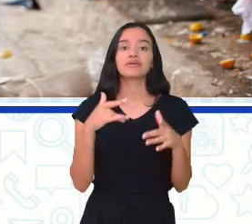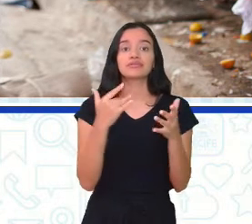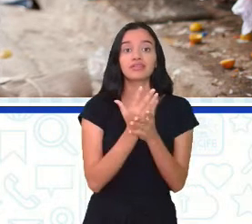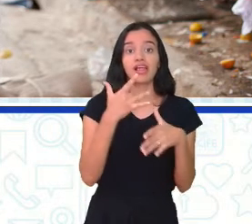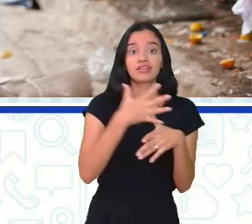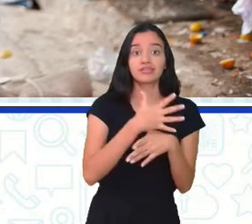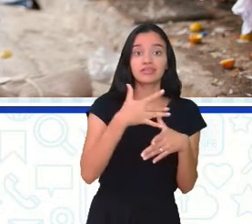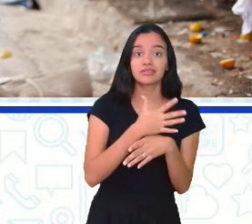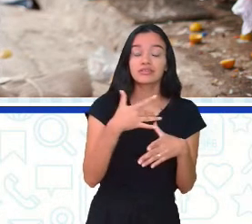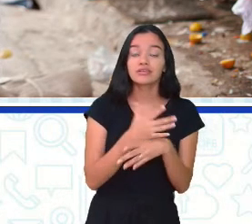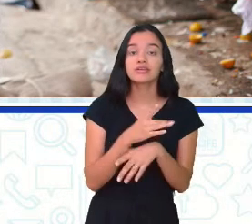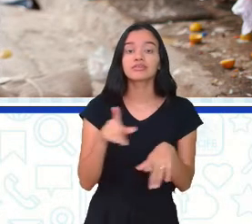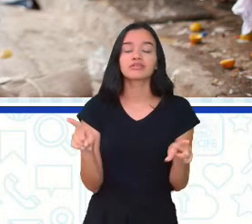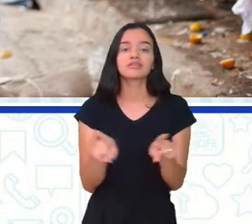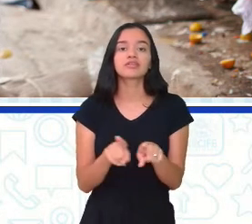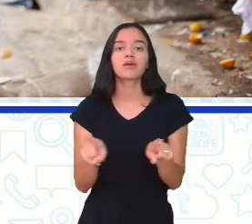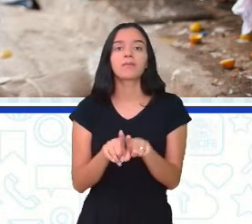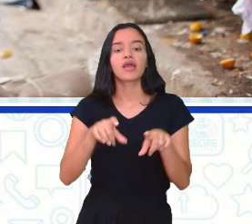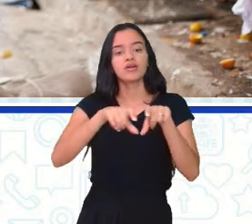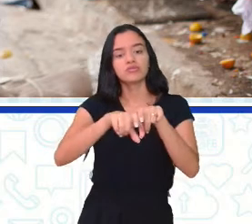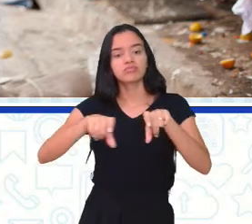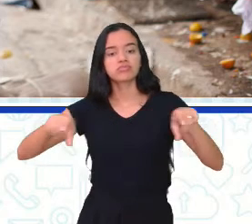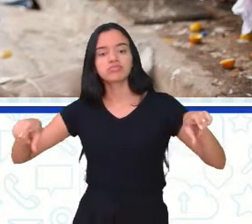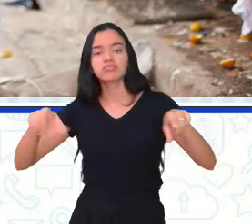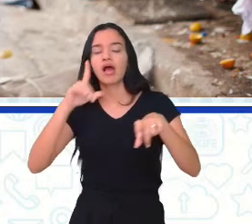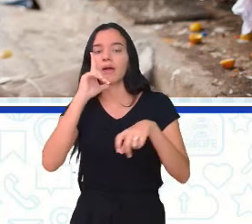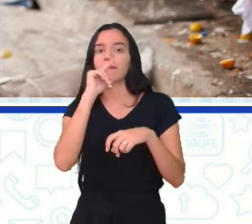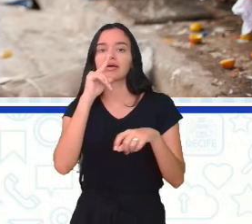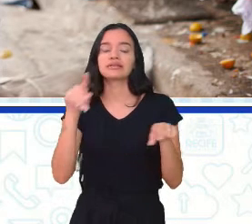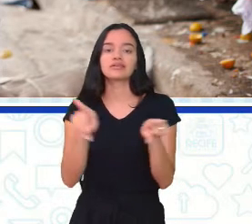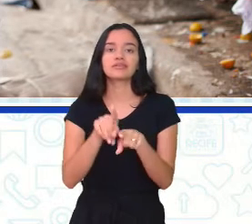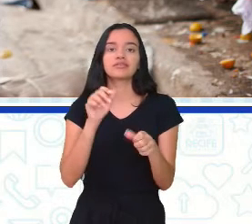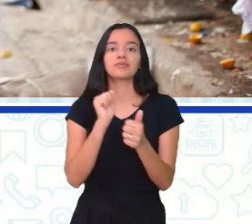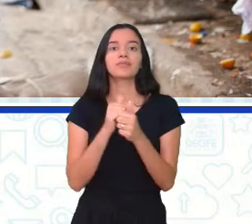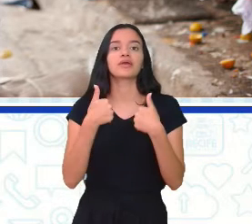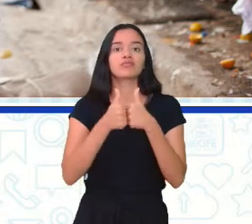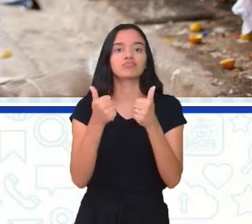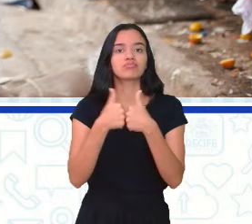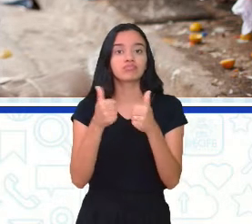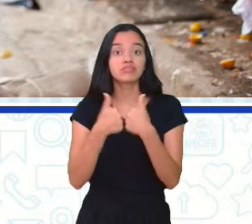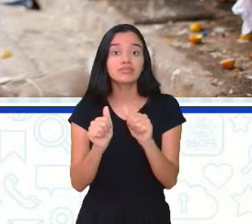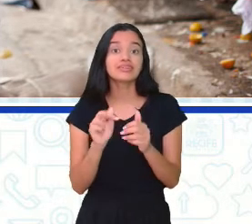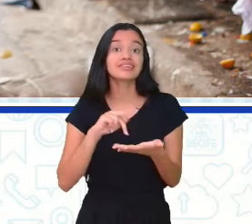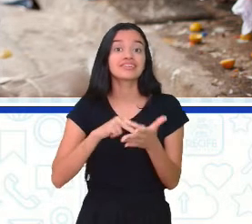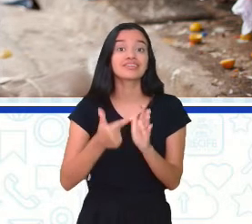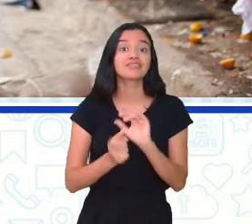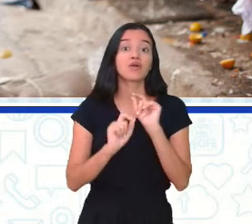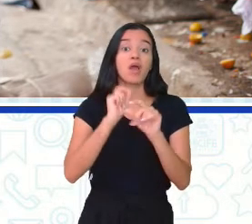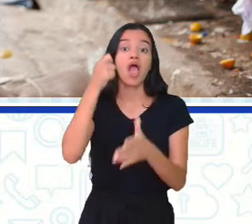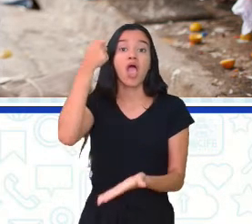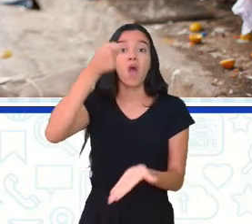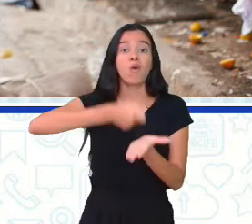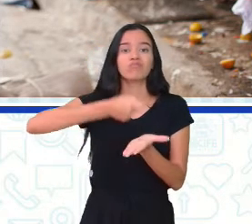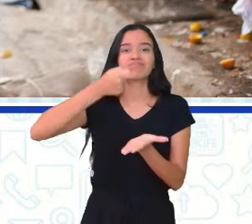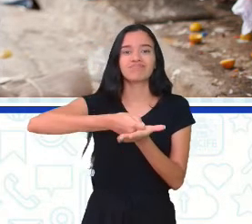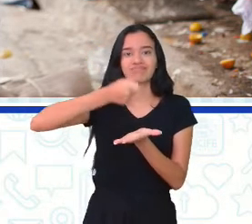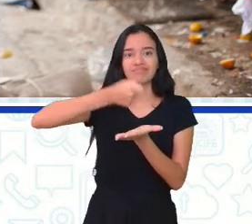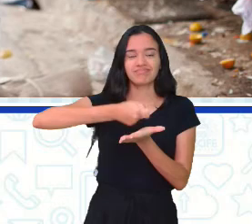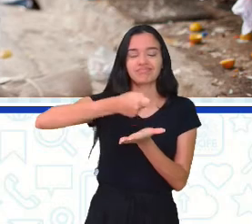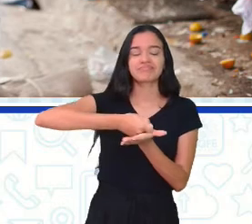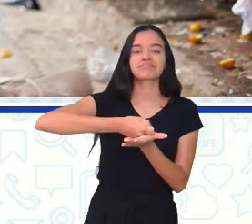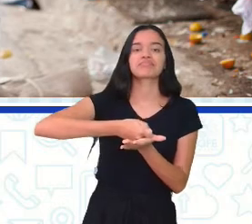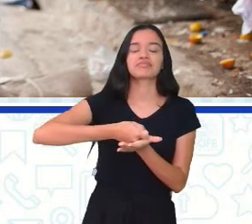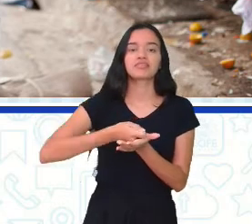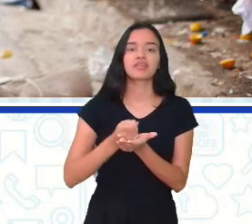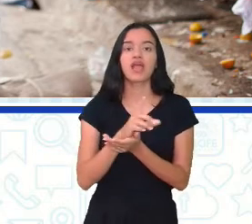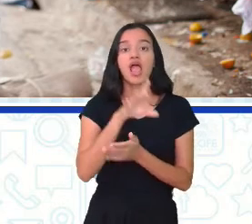inclusive habitação, saneamento básico e transportes urbanos, ou seja, é obrigação,